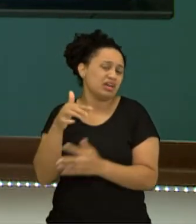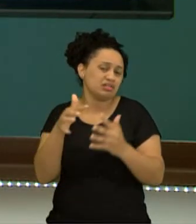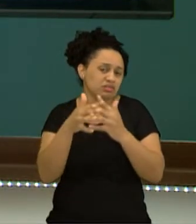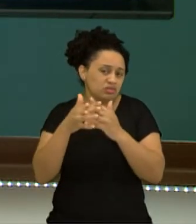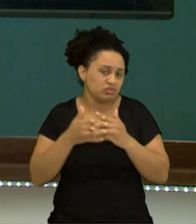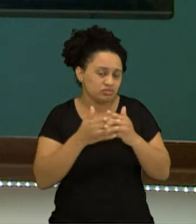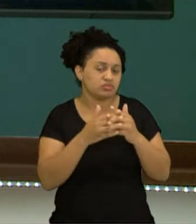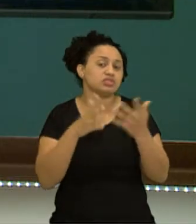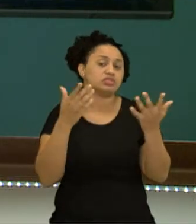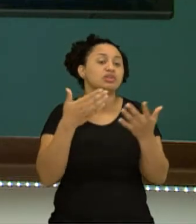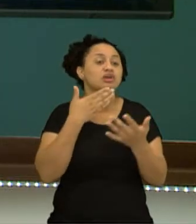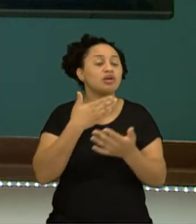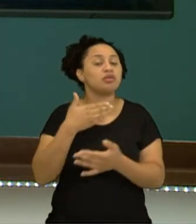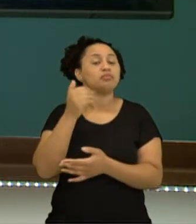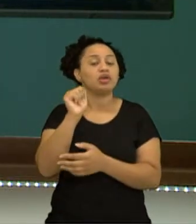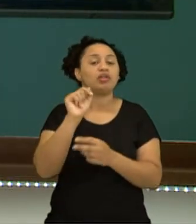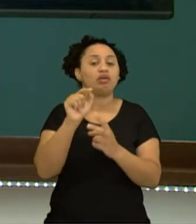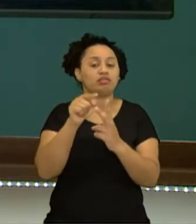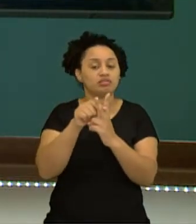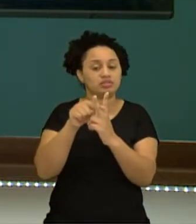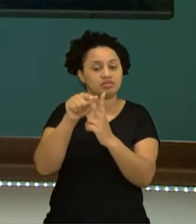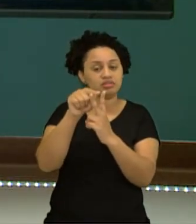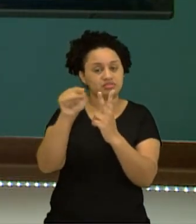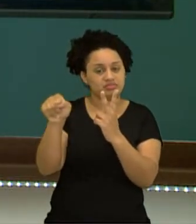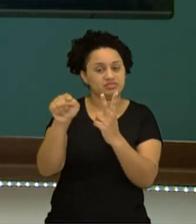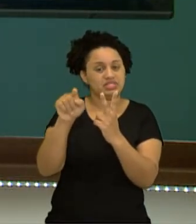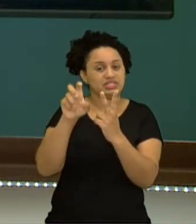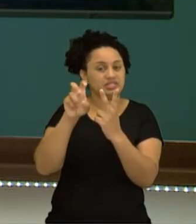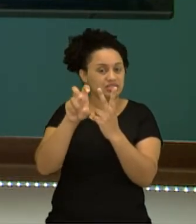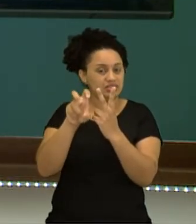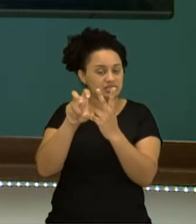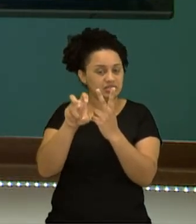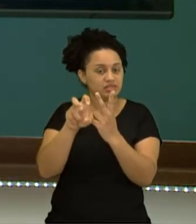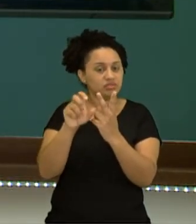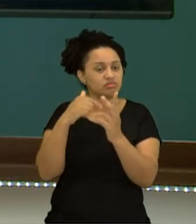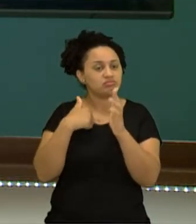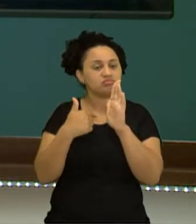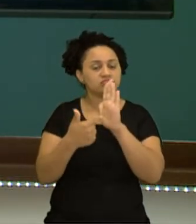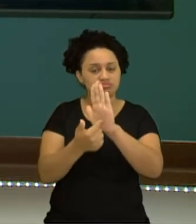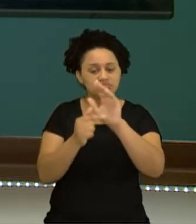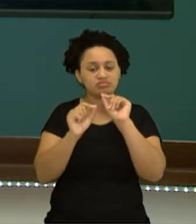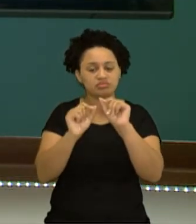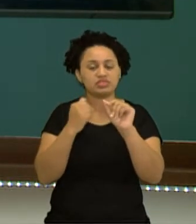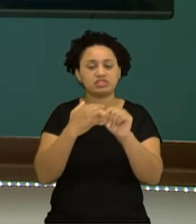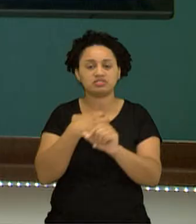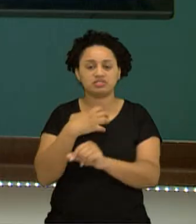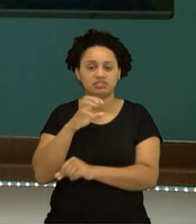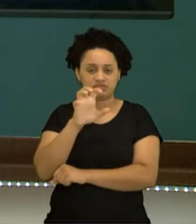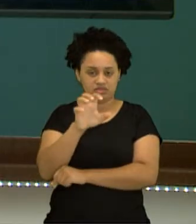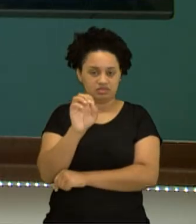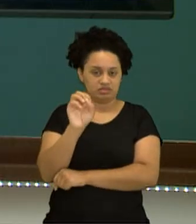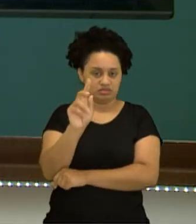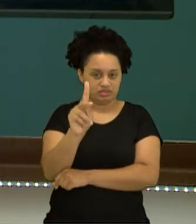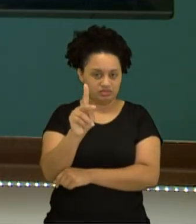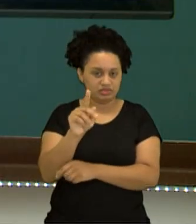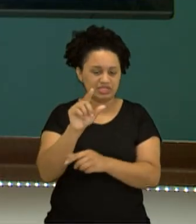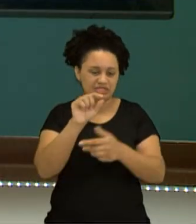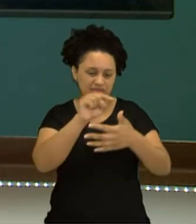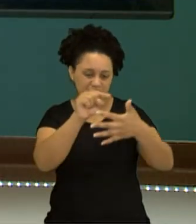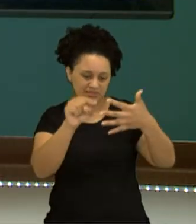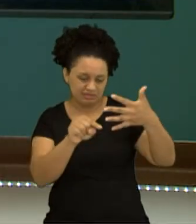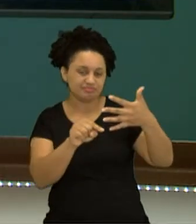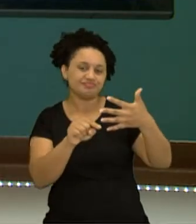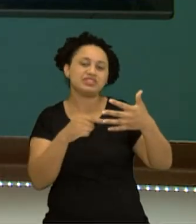caso, normalmente, mesmo que seja alternativa, ela vai aparecer uma alternativa exatamente dessa maneira. Tá bom, gente? Sempre vou dando